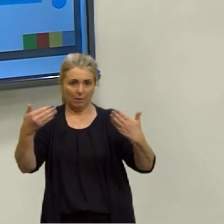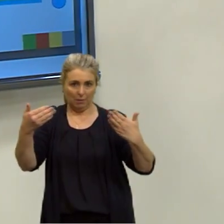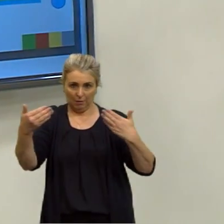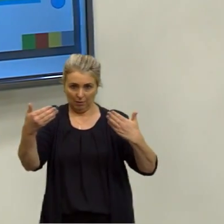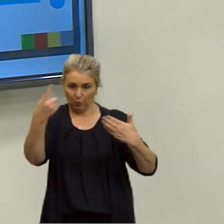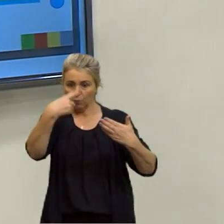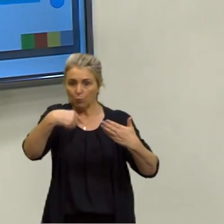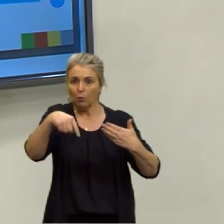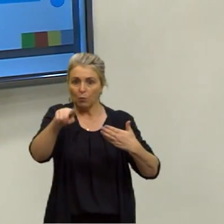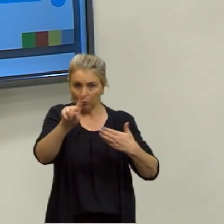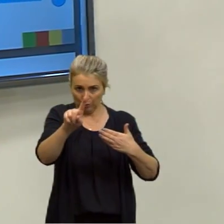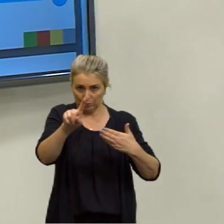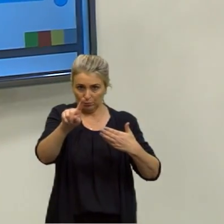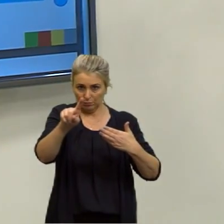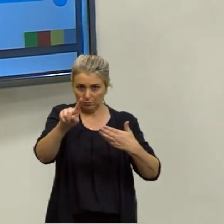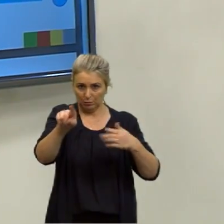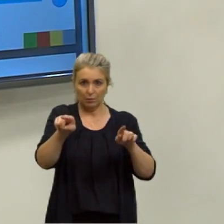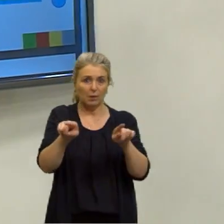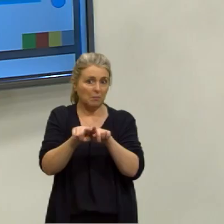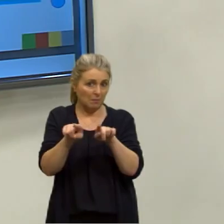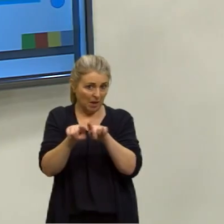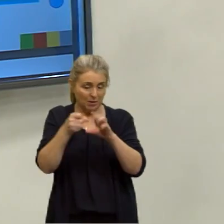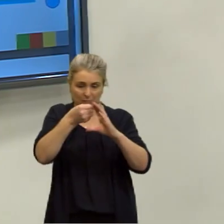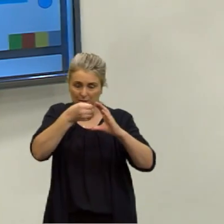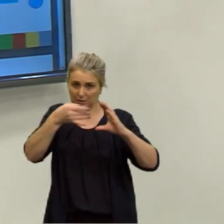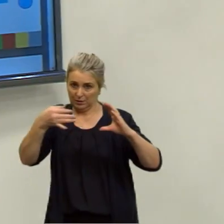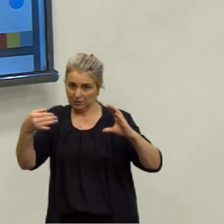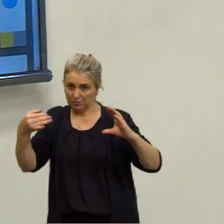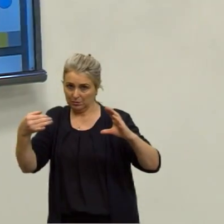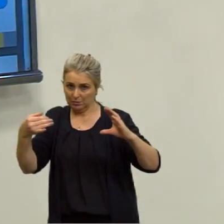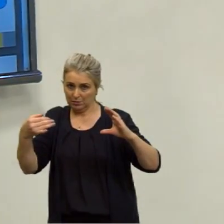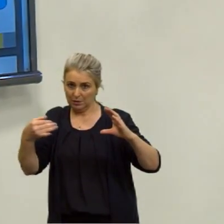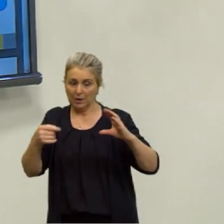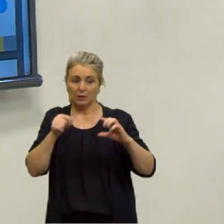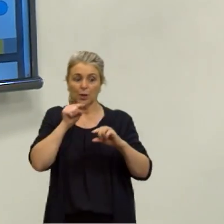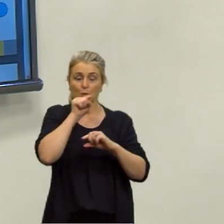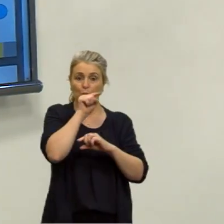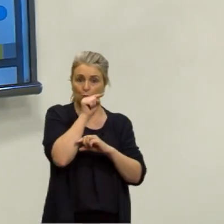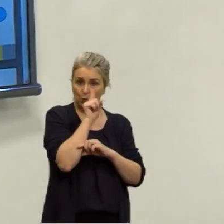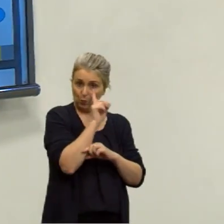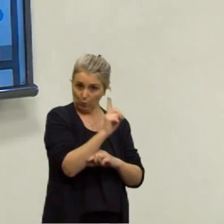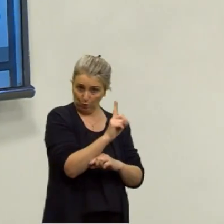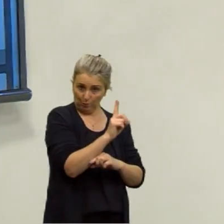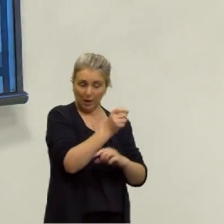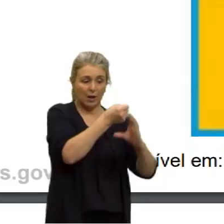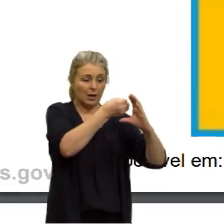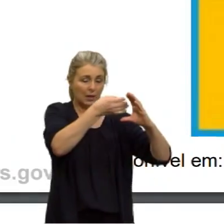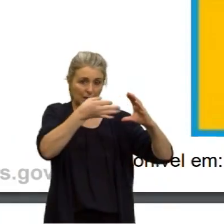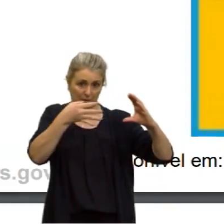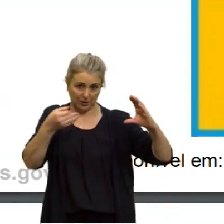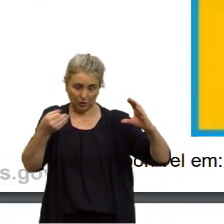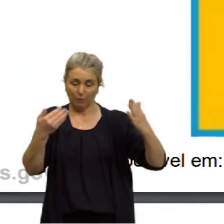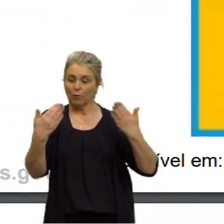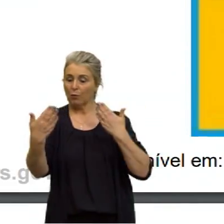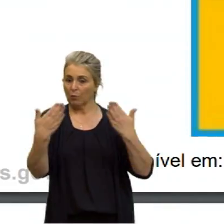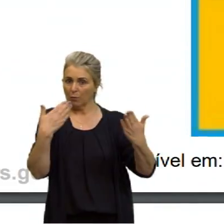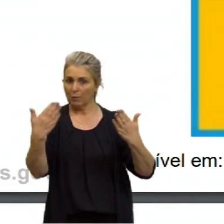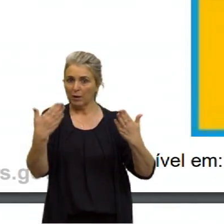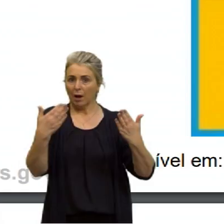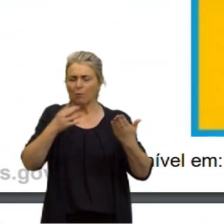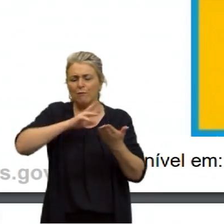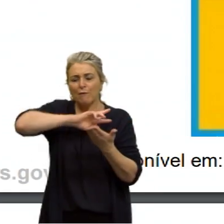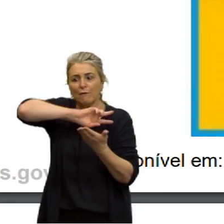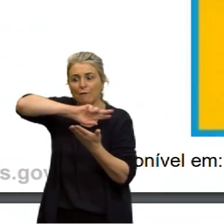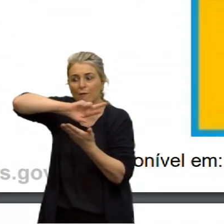outro ser a mesma característica eu vou ter uma característica eu vou comprar essa característica com